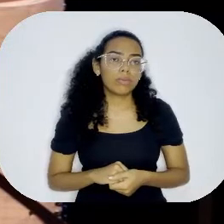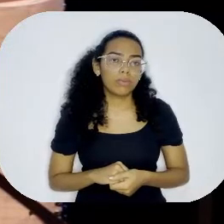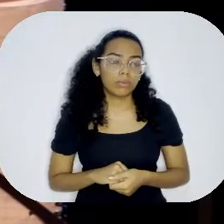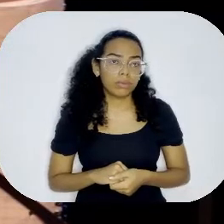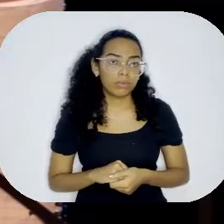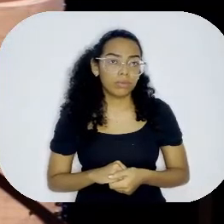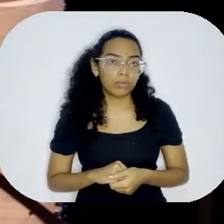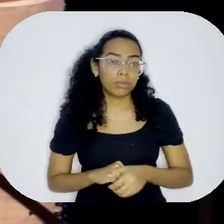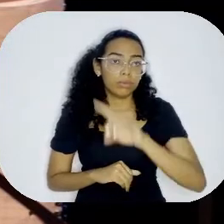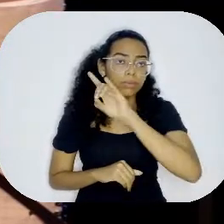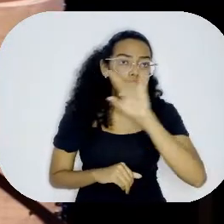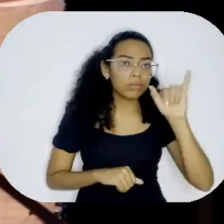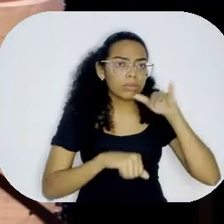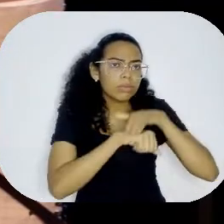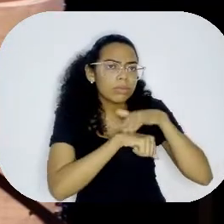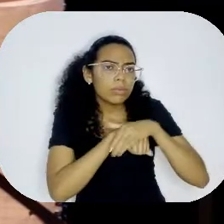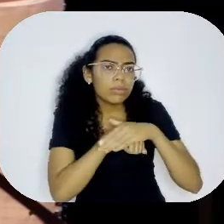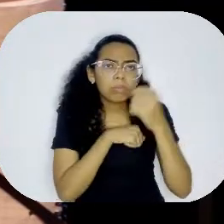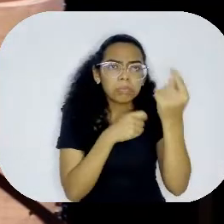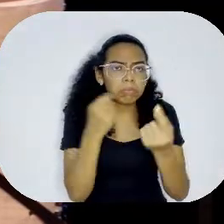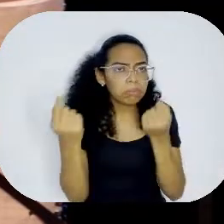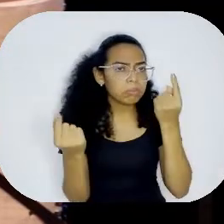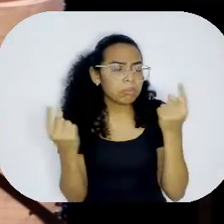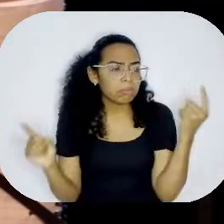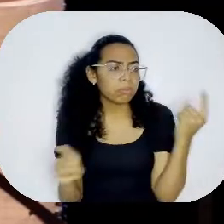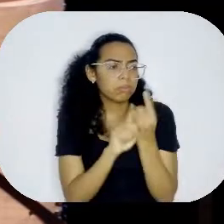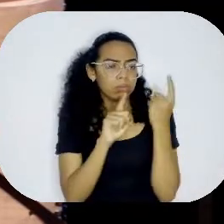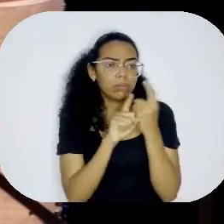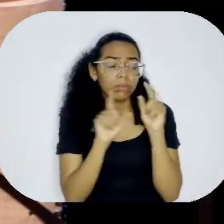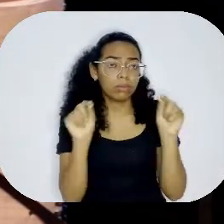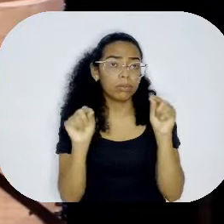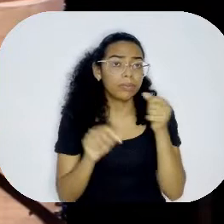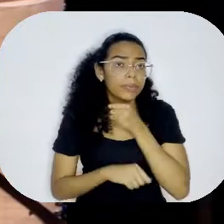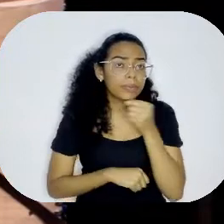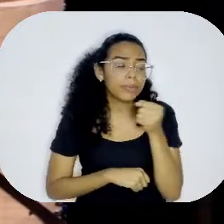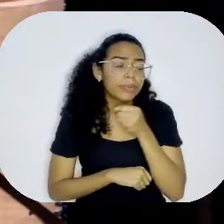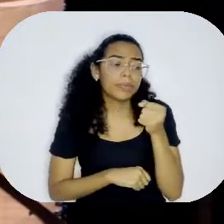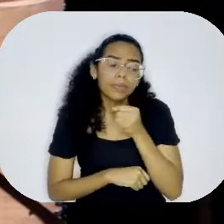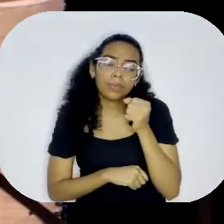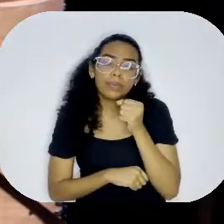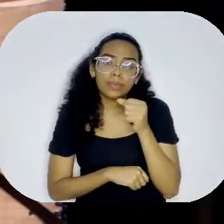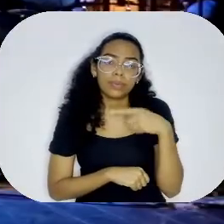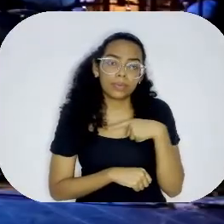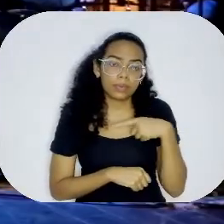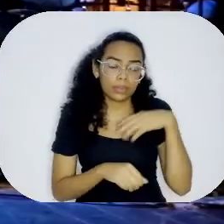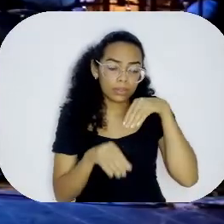Numa noite, por acaso, um encontro com o cantar, interação